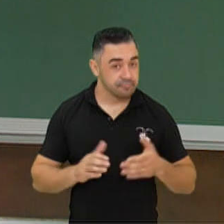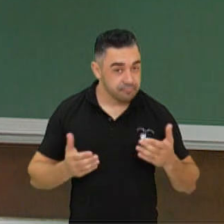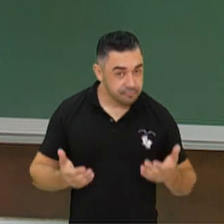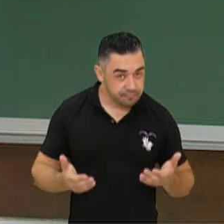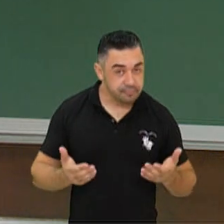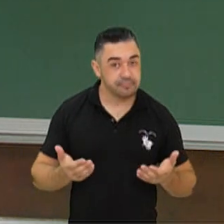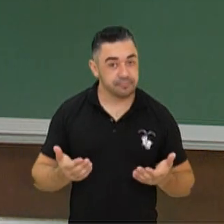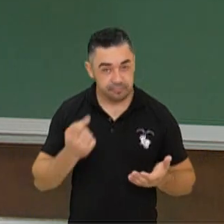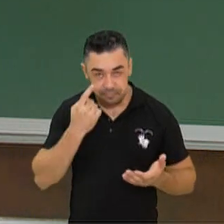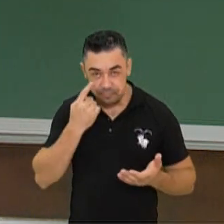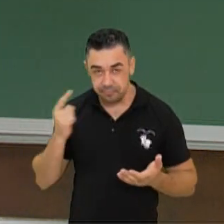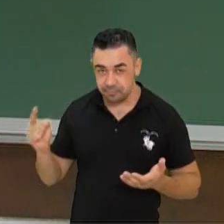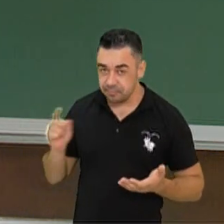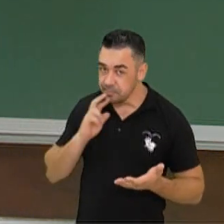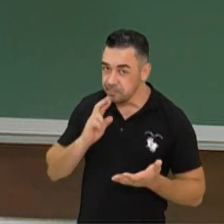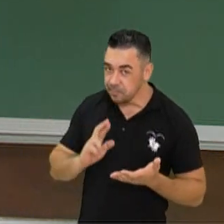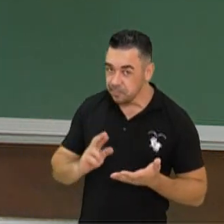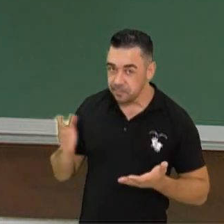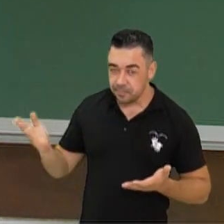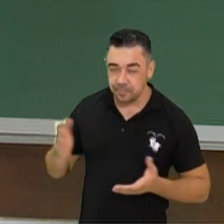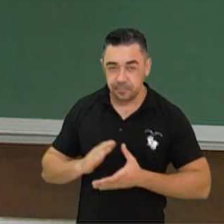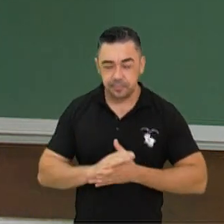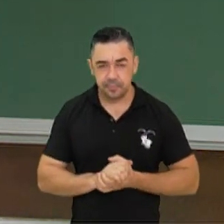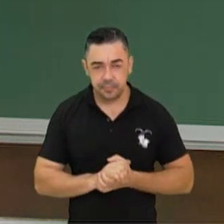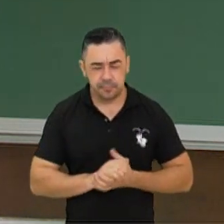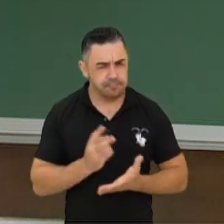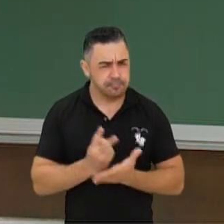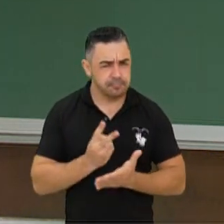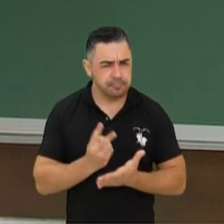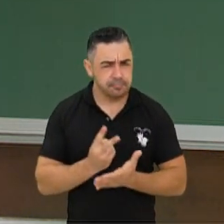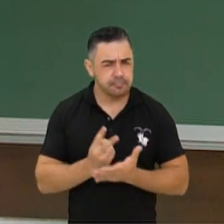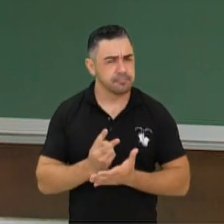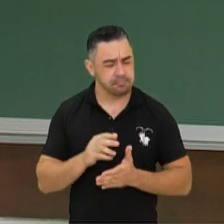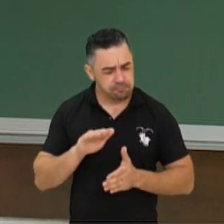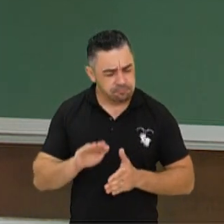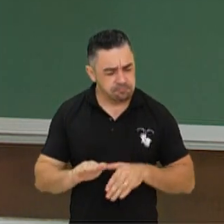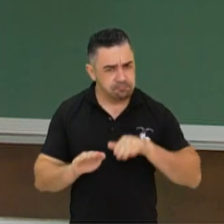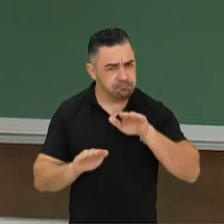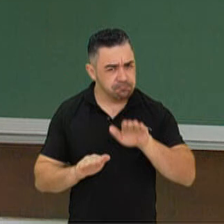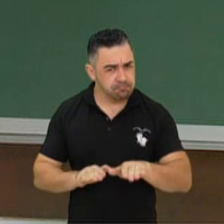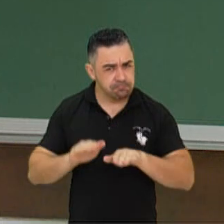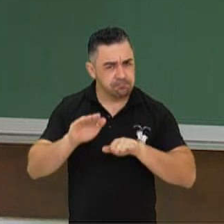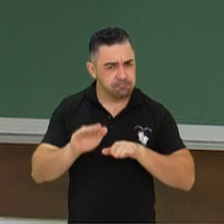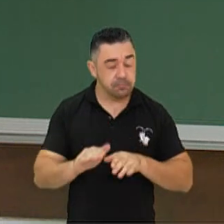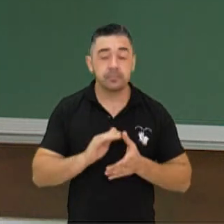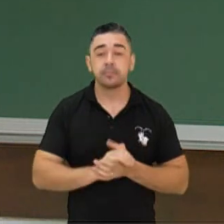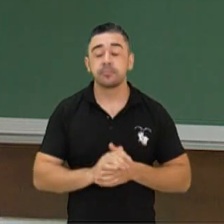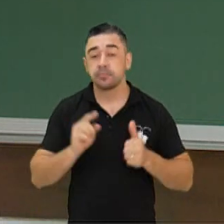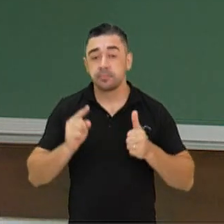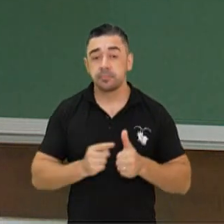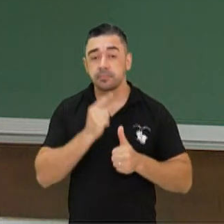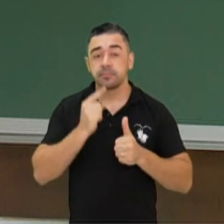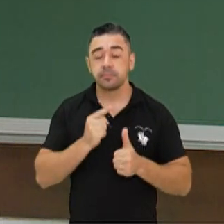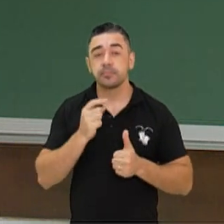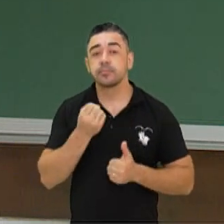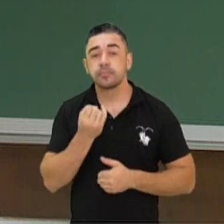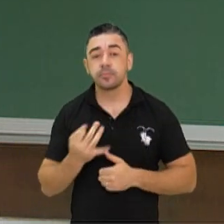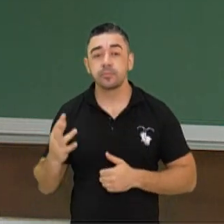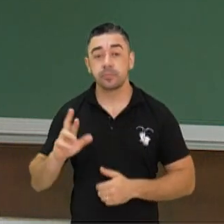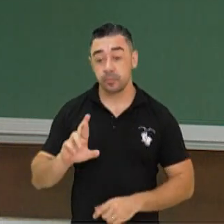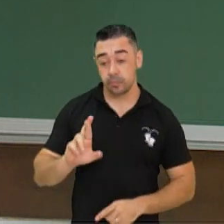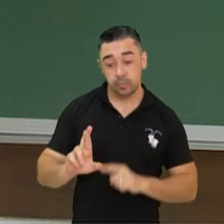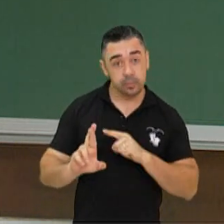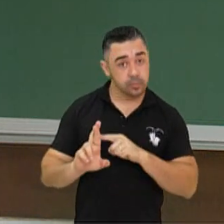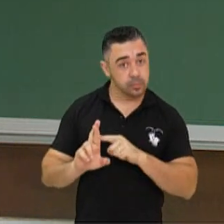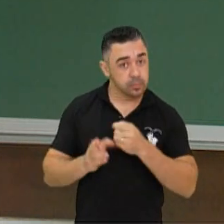Então vamos lá, pessoal, para a resolução desse exercício, sempre por passos para a gente não se perder. Primeira coisa, calcular o raio da